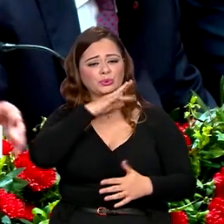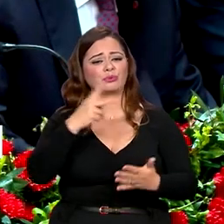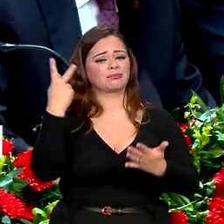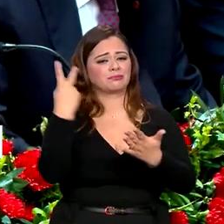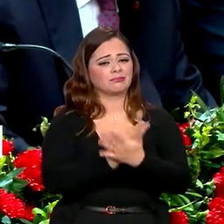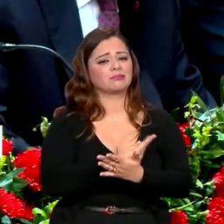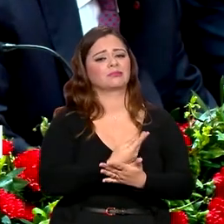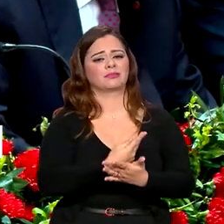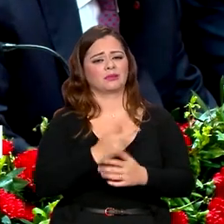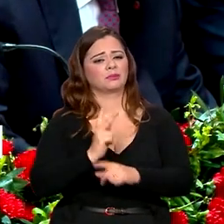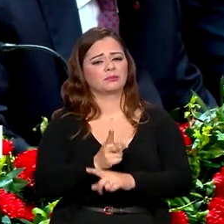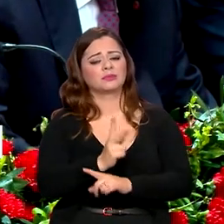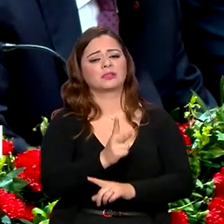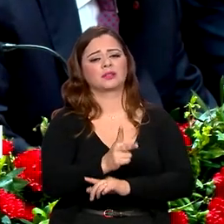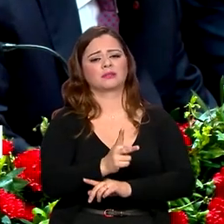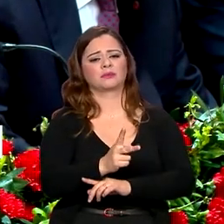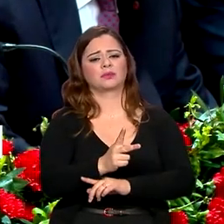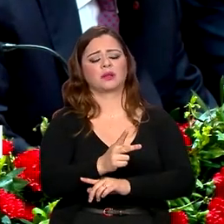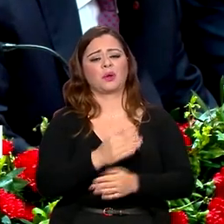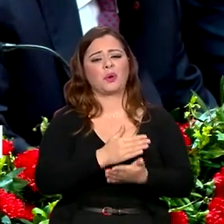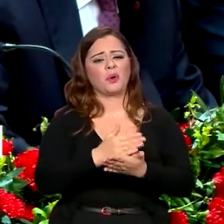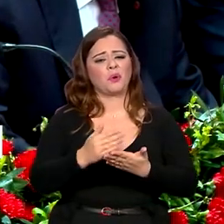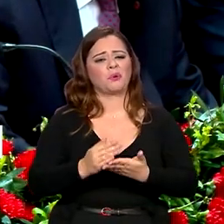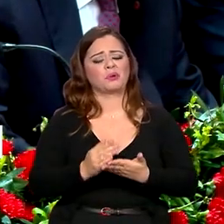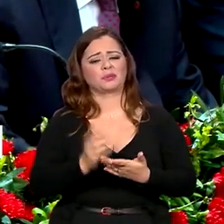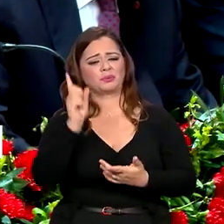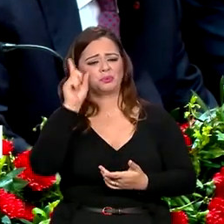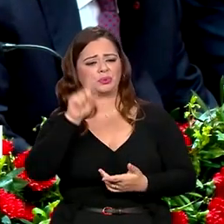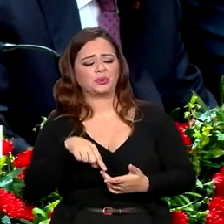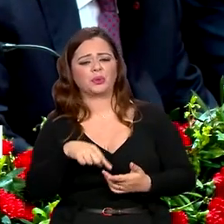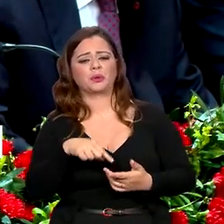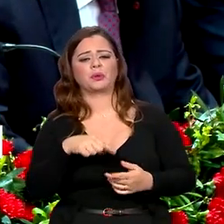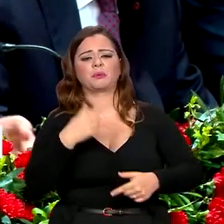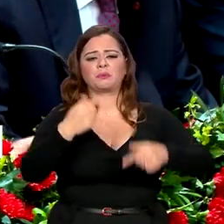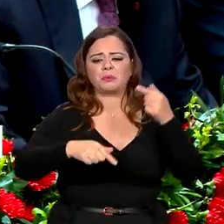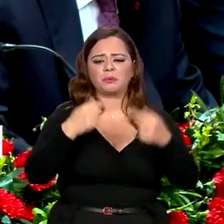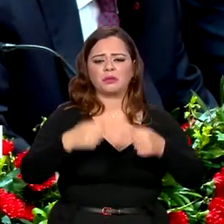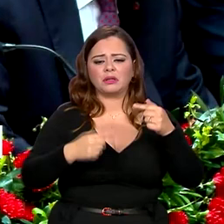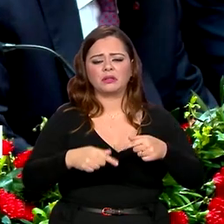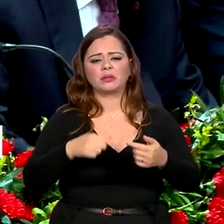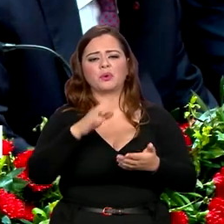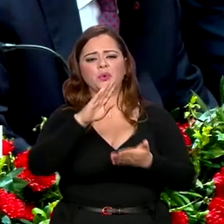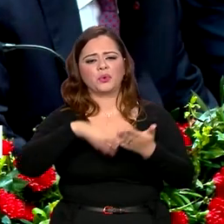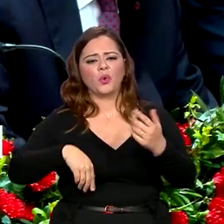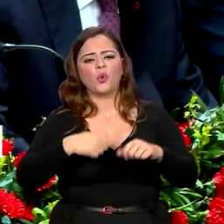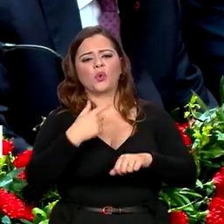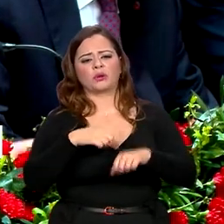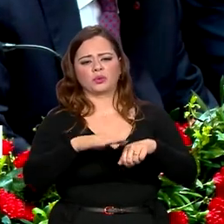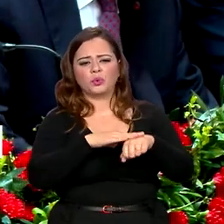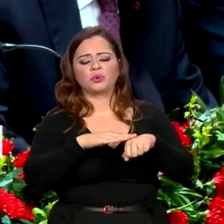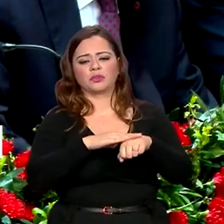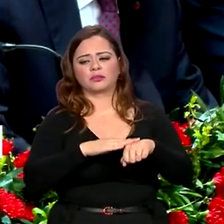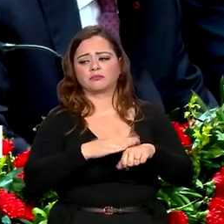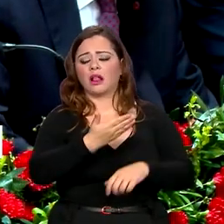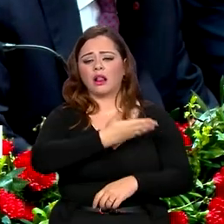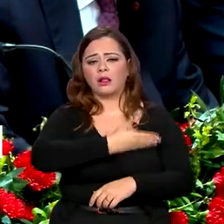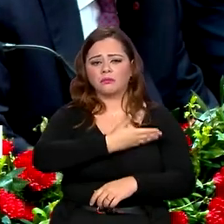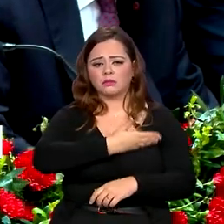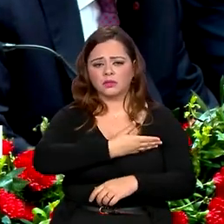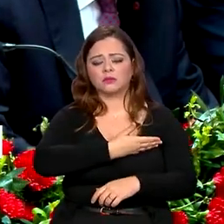acontece quando se nega a política e se nega o diálogo. Meus amigos e minhas